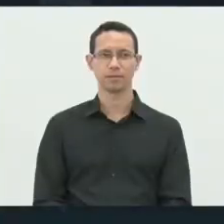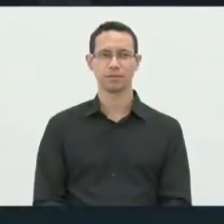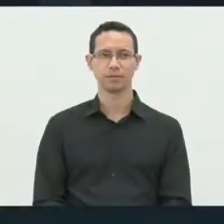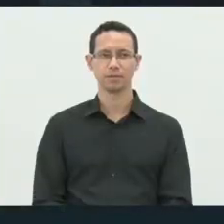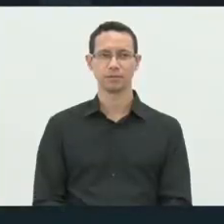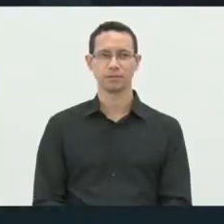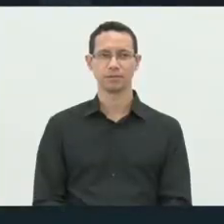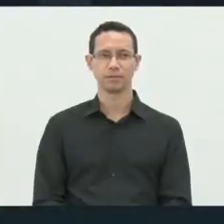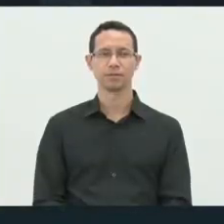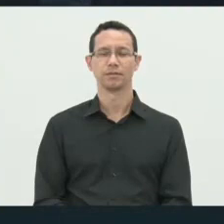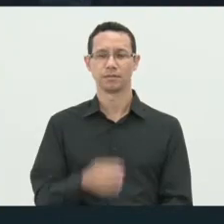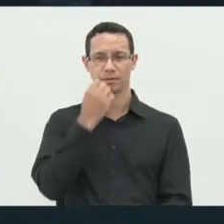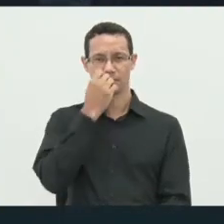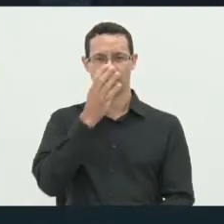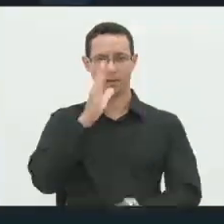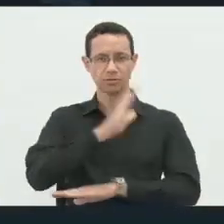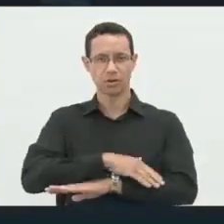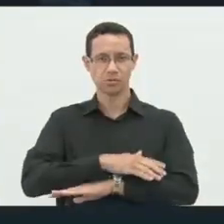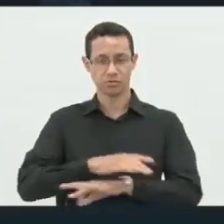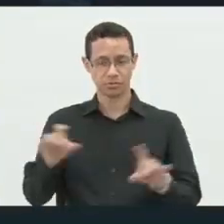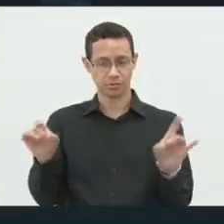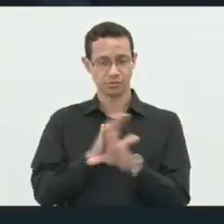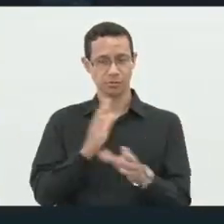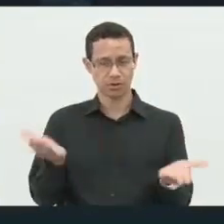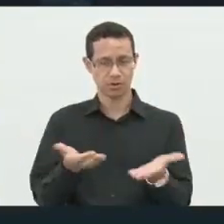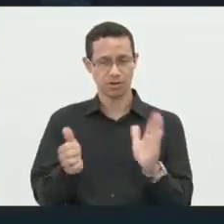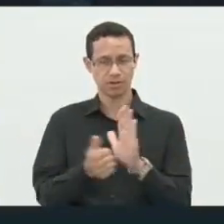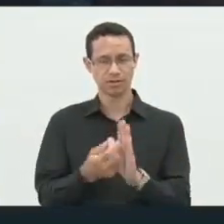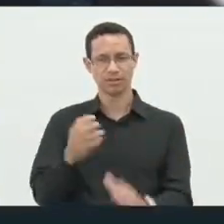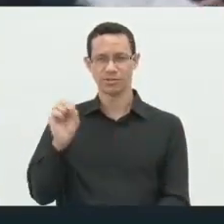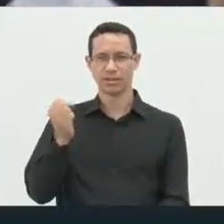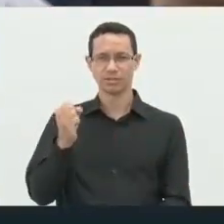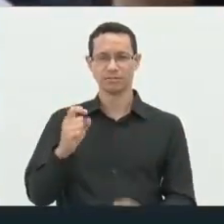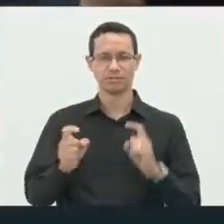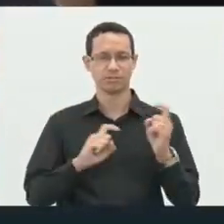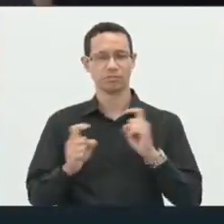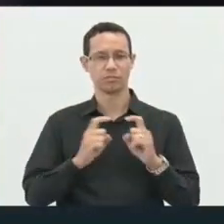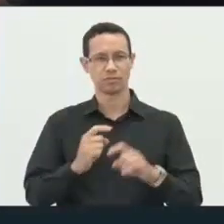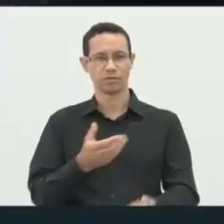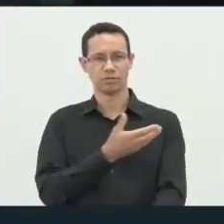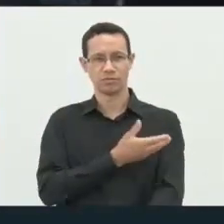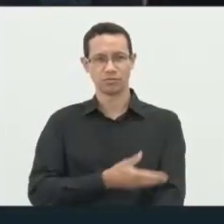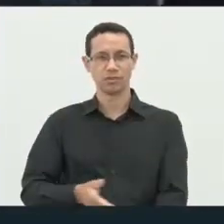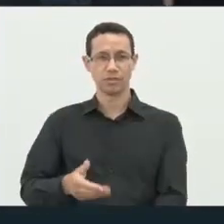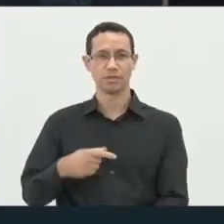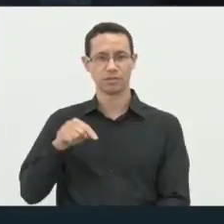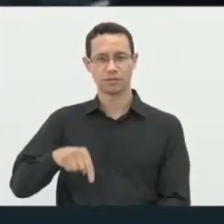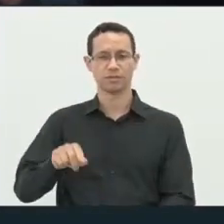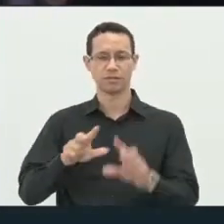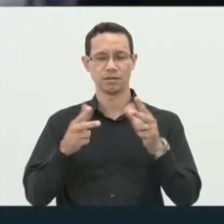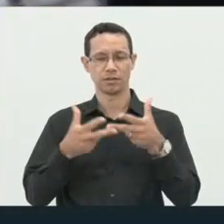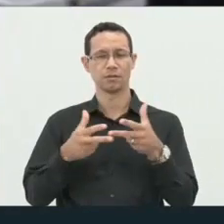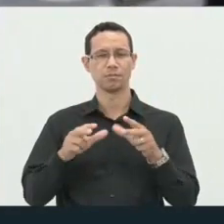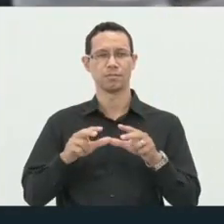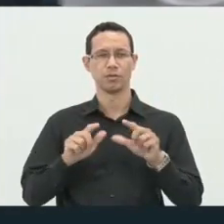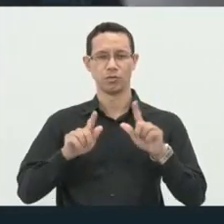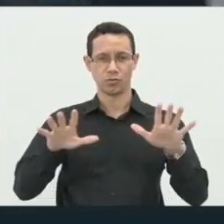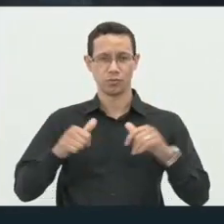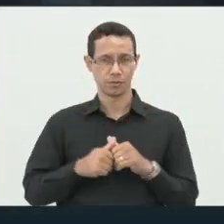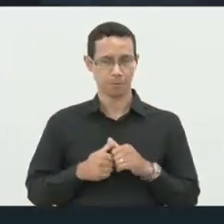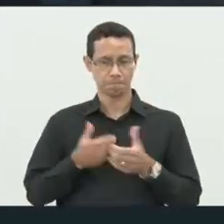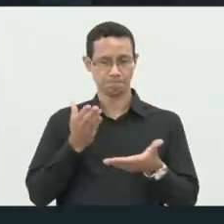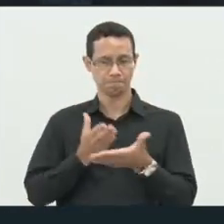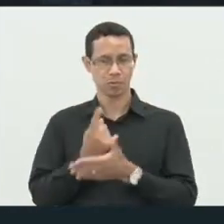Boa tarde foi encerrada agora oitava sessão ordinária aqui da camada de Guarulhos hoje no grande expediente apenas foi aprovado um